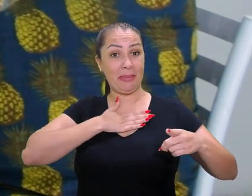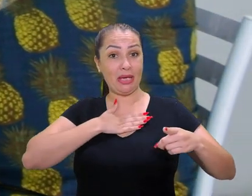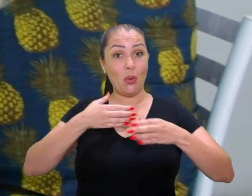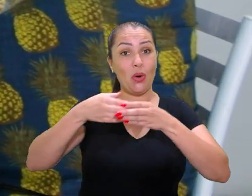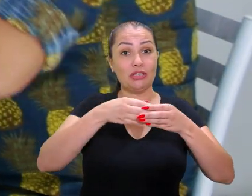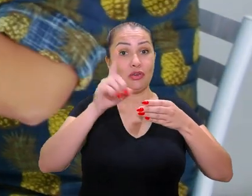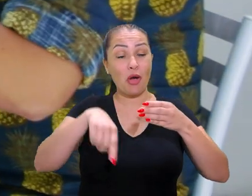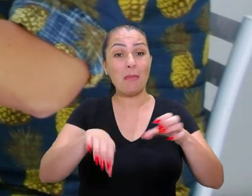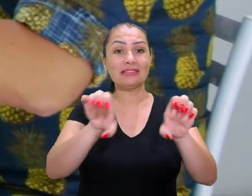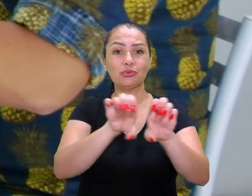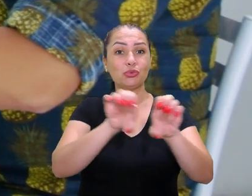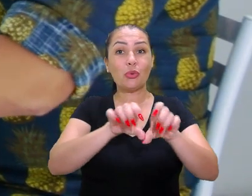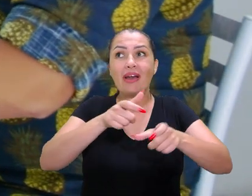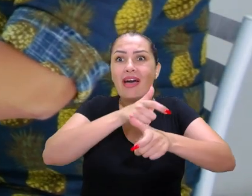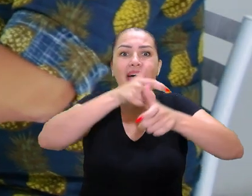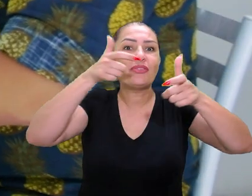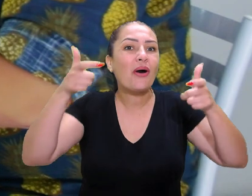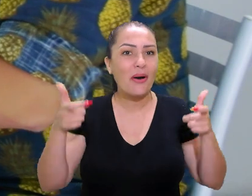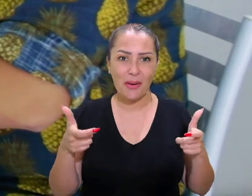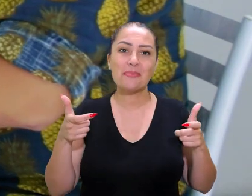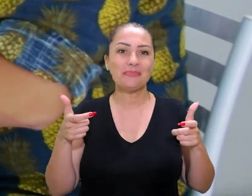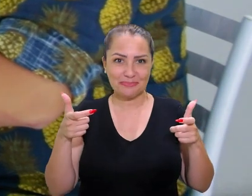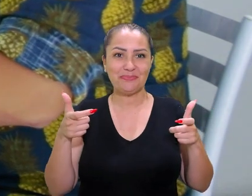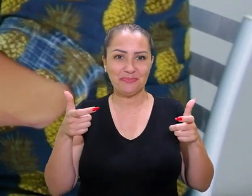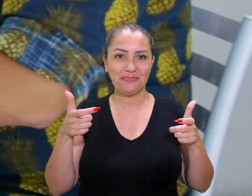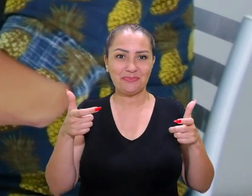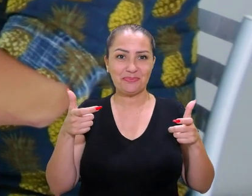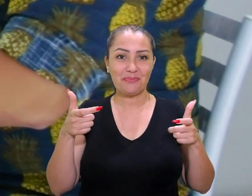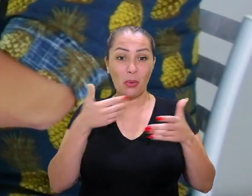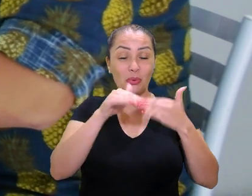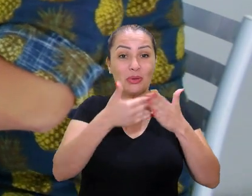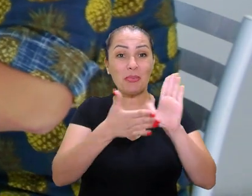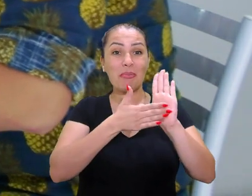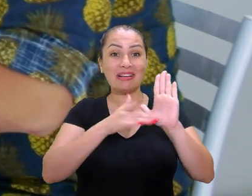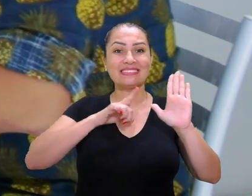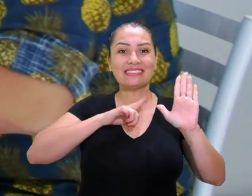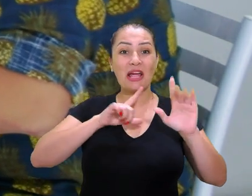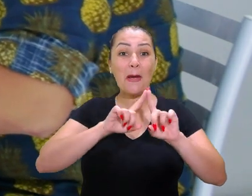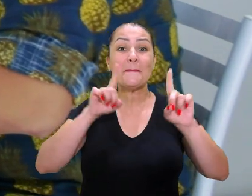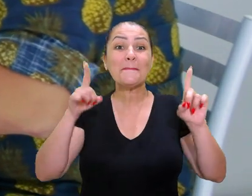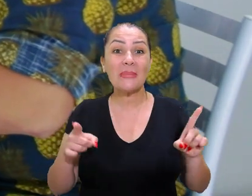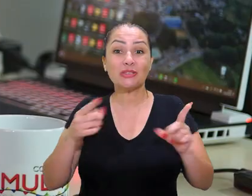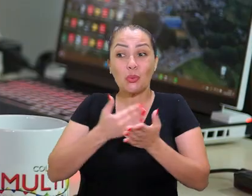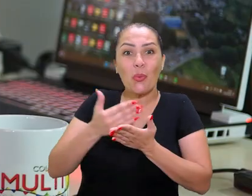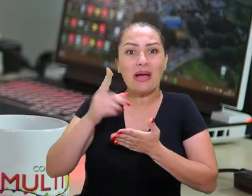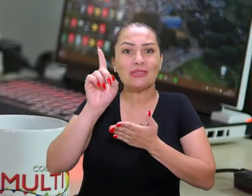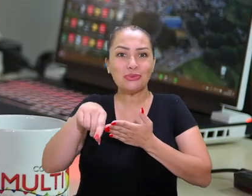estrutura gigantesca na finalidade que se propõe, mas o pai disso é Mensageiros, você